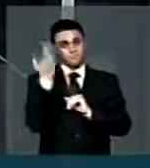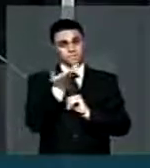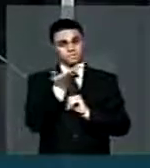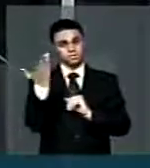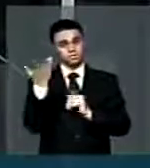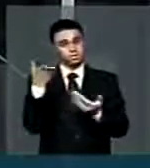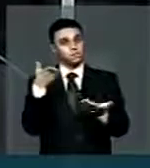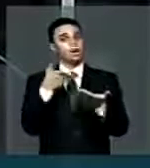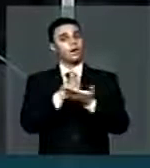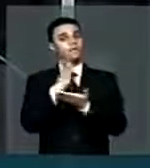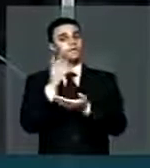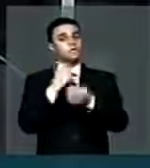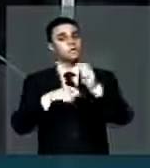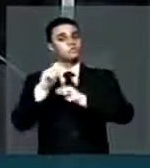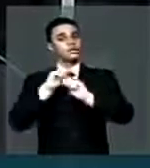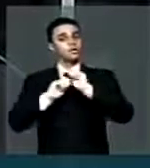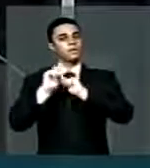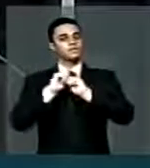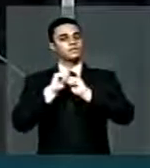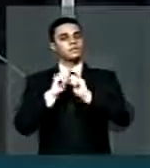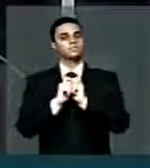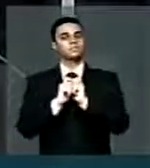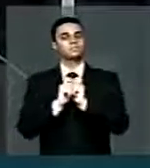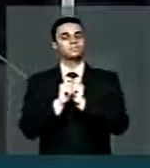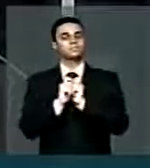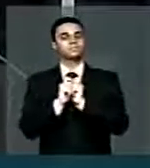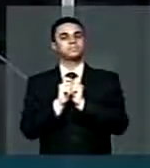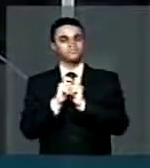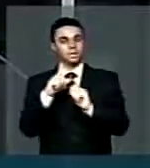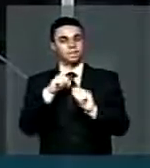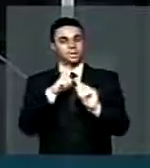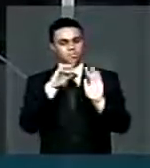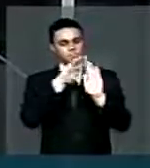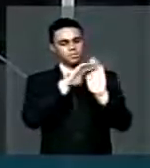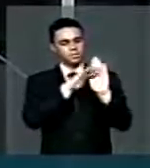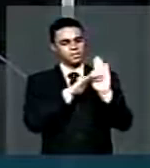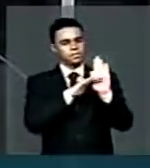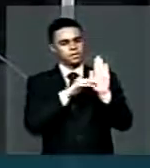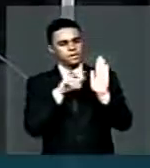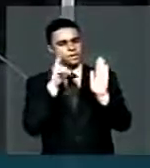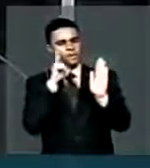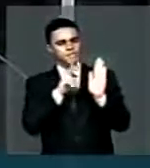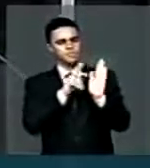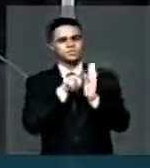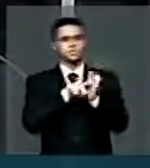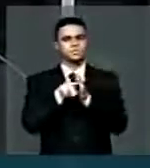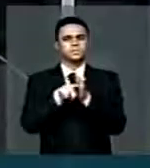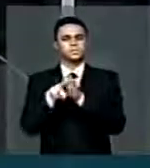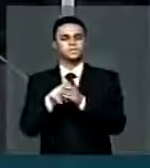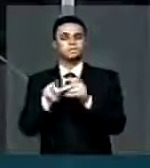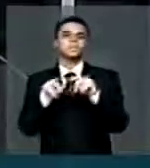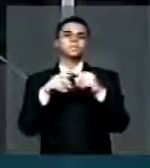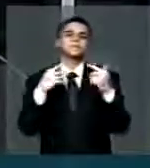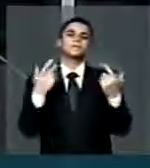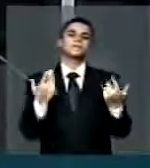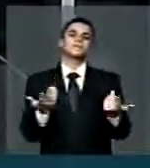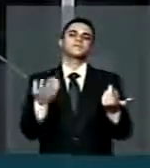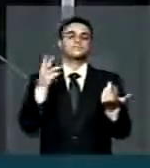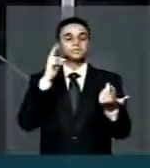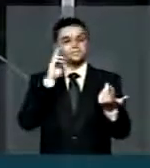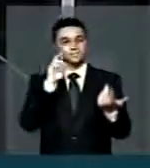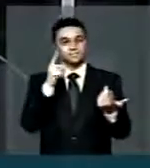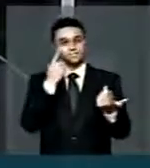transação comercial, respaldado em análises de relatórios. Vejam, senhoras e